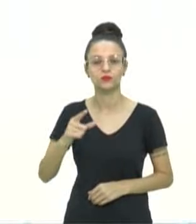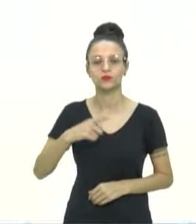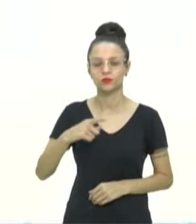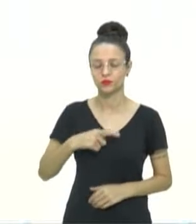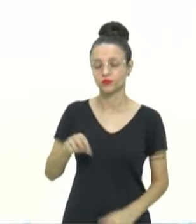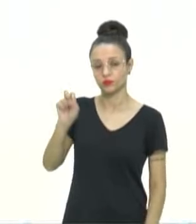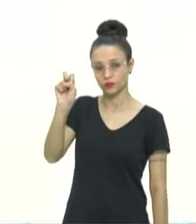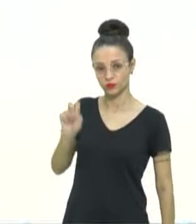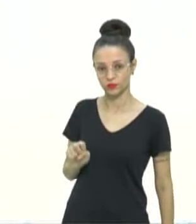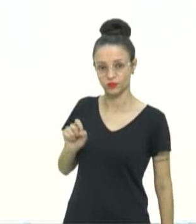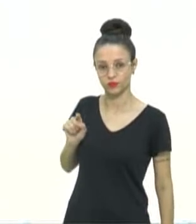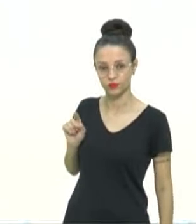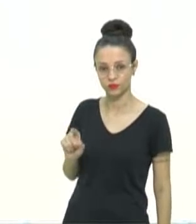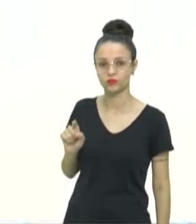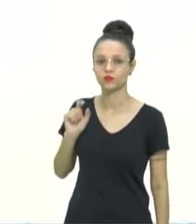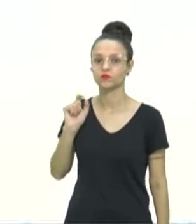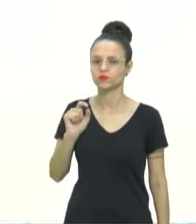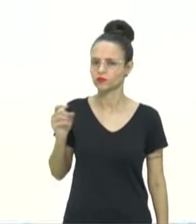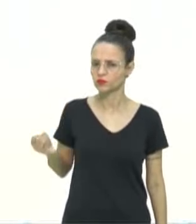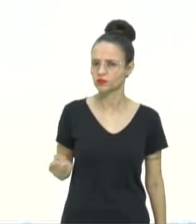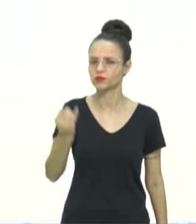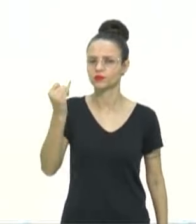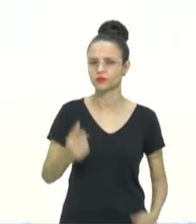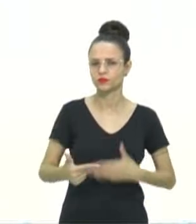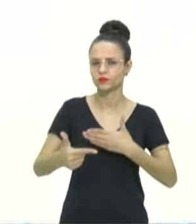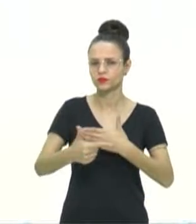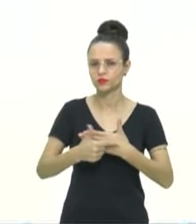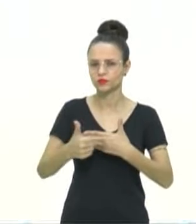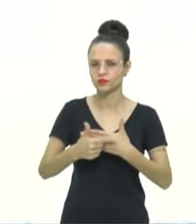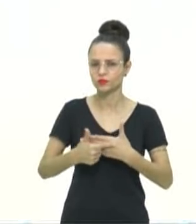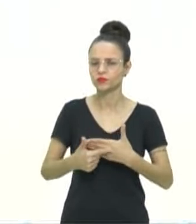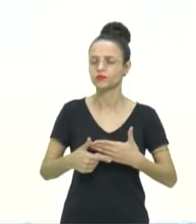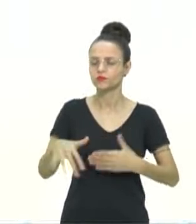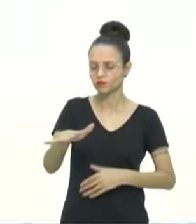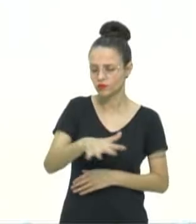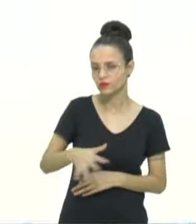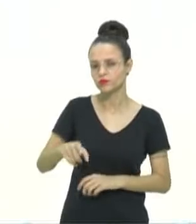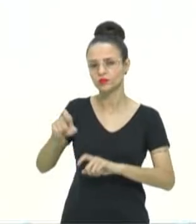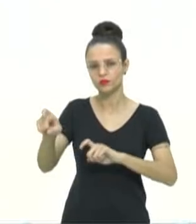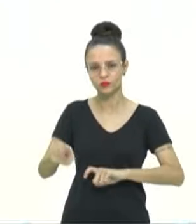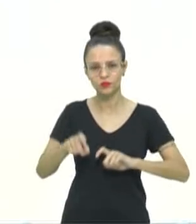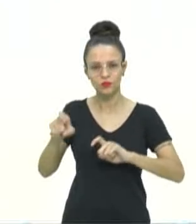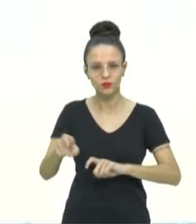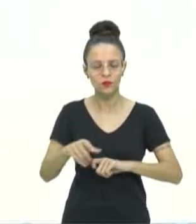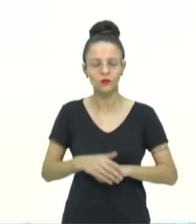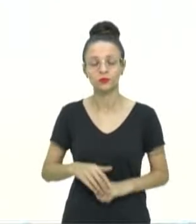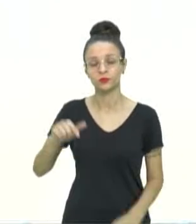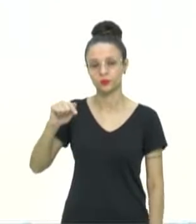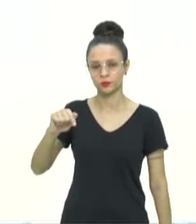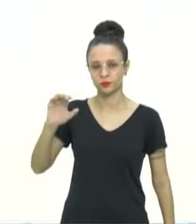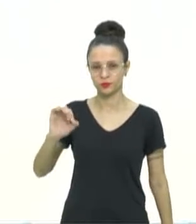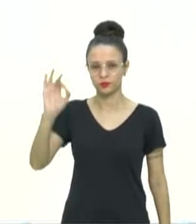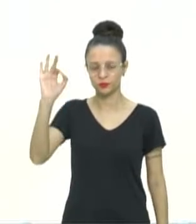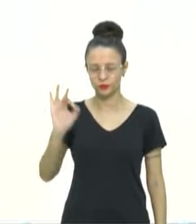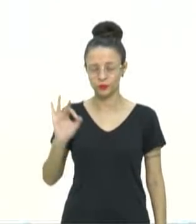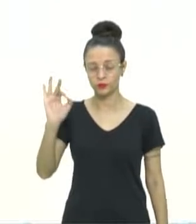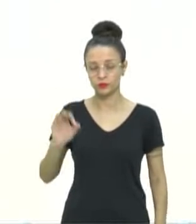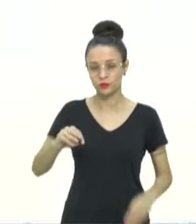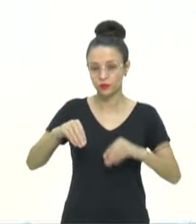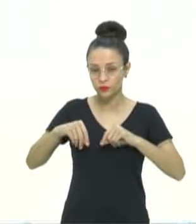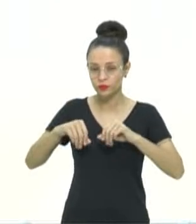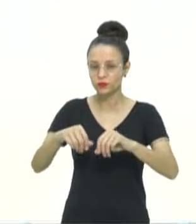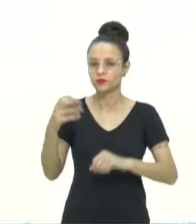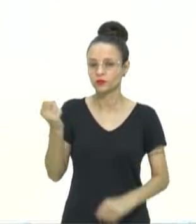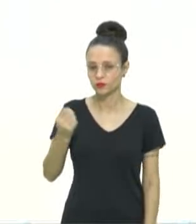região sul tendo um importante papel na produção agrícola, tá? Pelo menos 70% do trigo e da